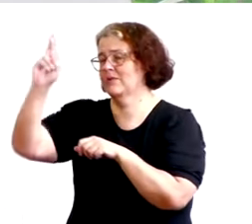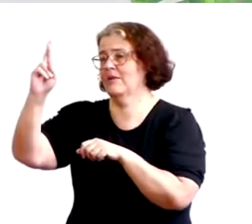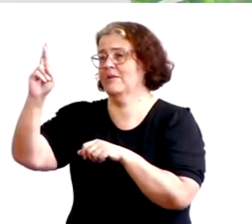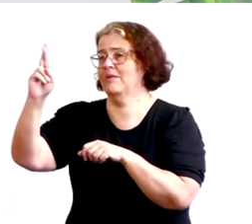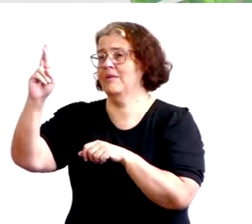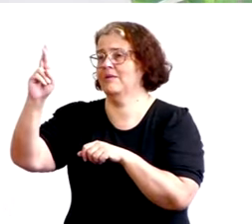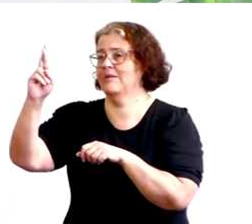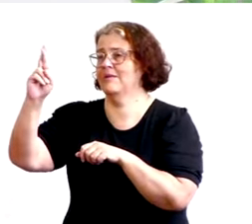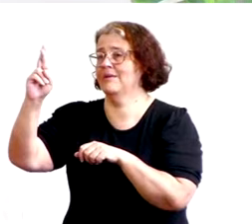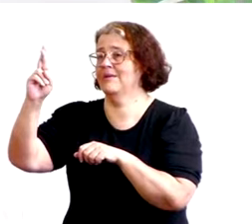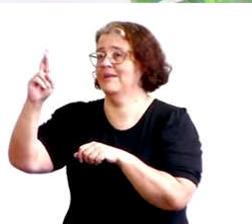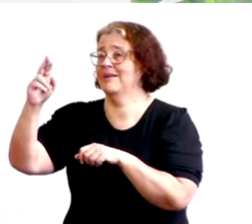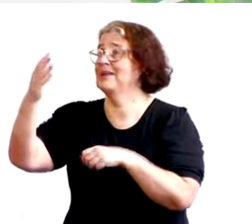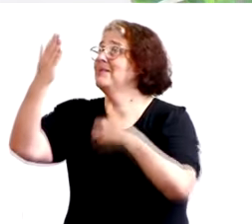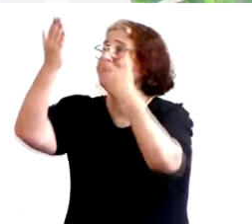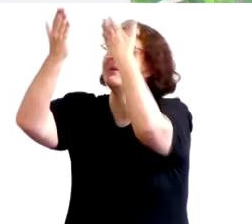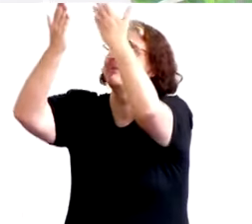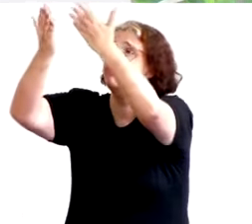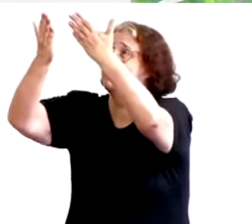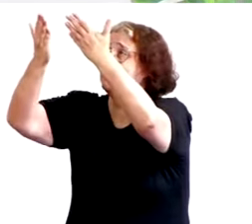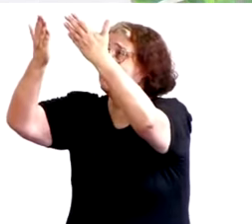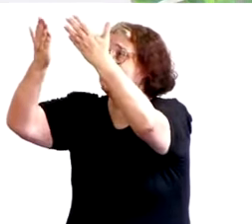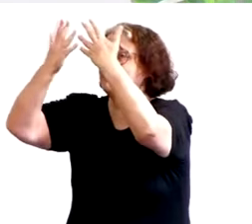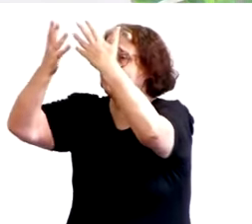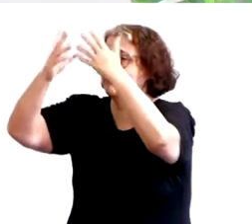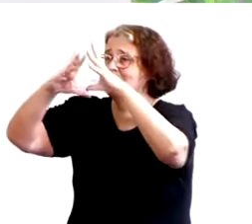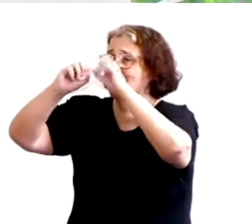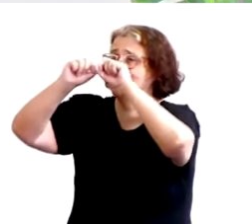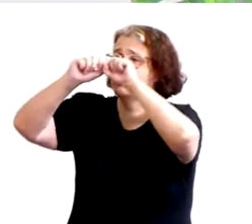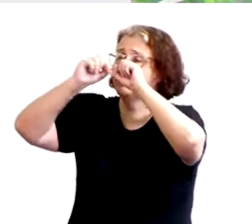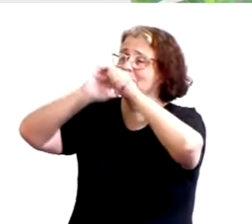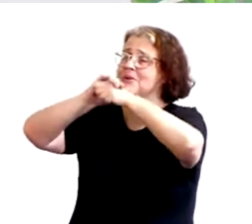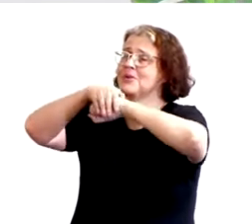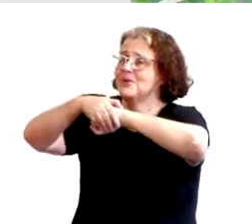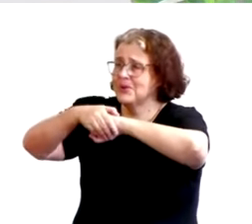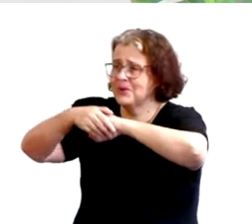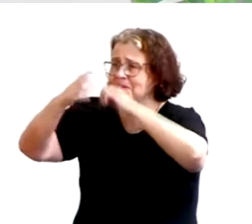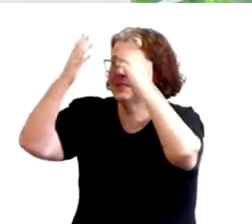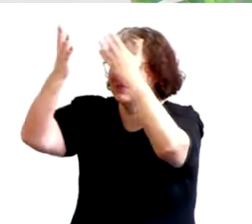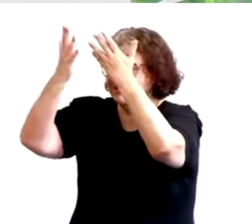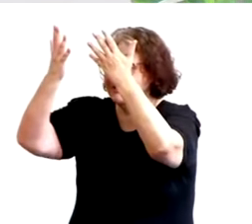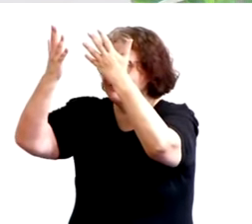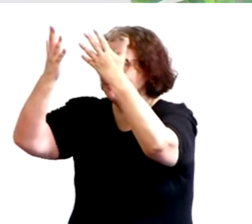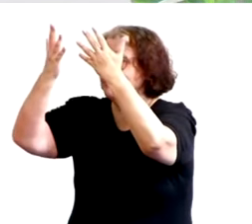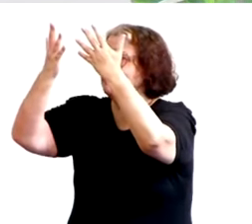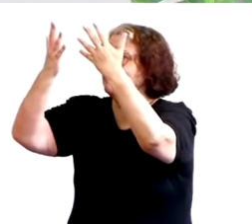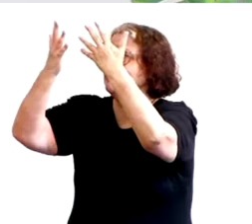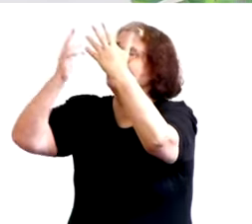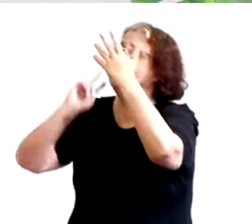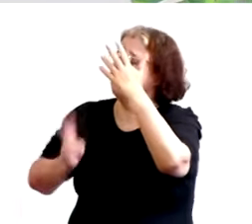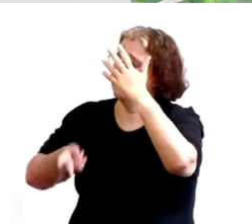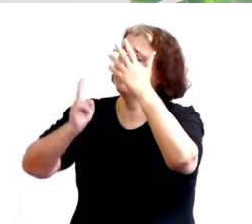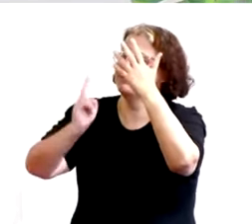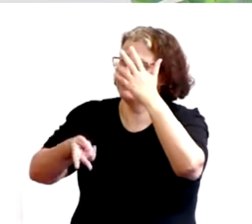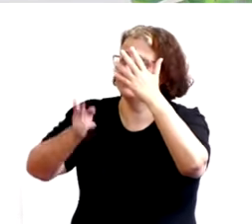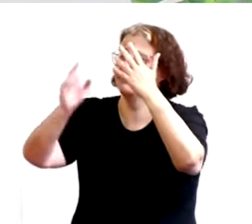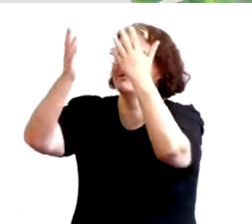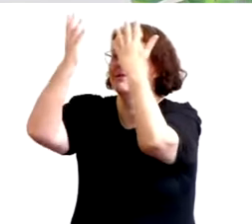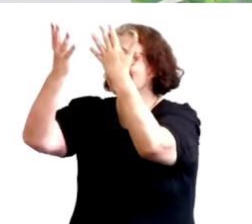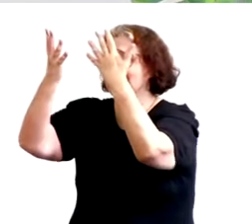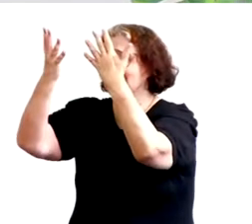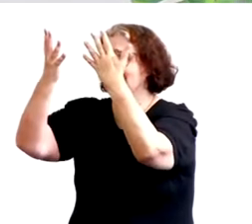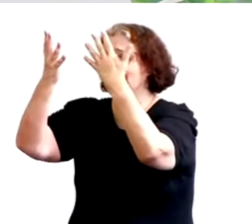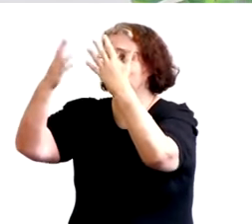erguem-se as minhas mãos durante a noite e não se cansam a minha alma recusa